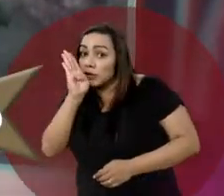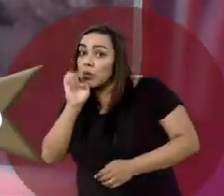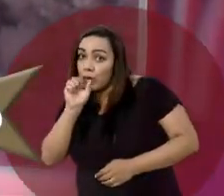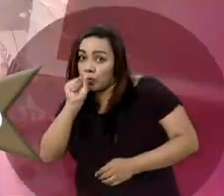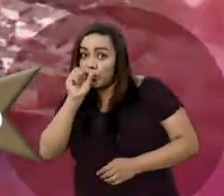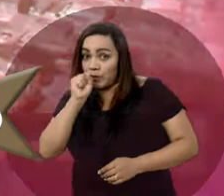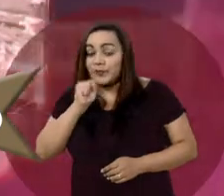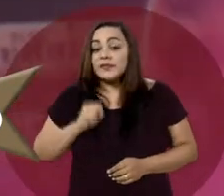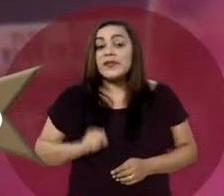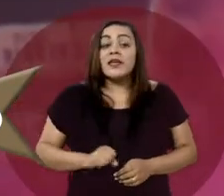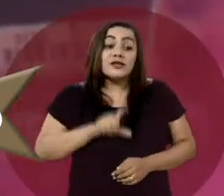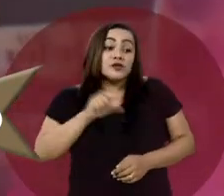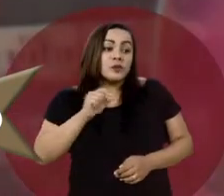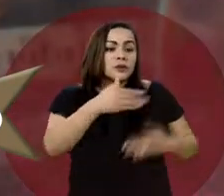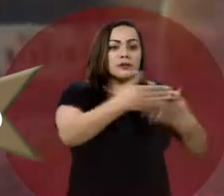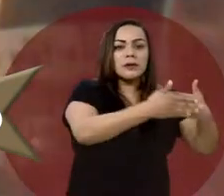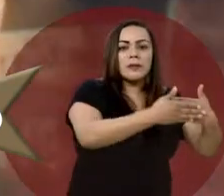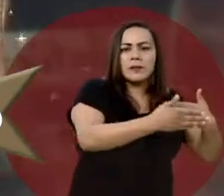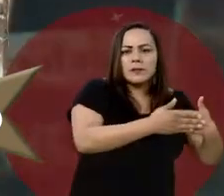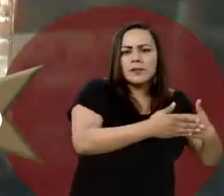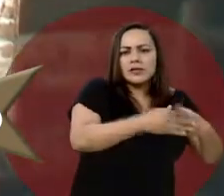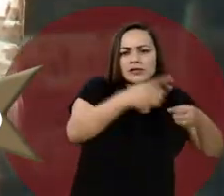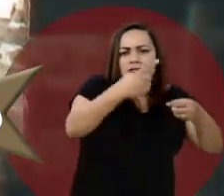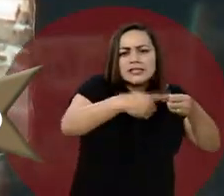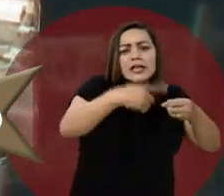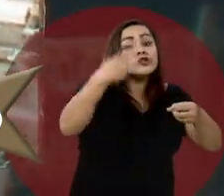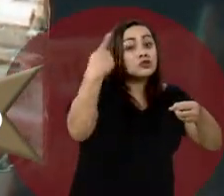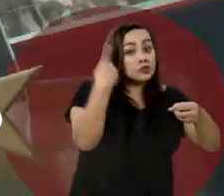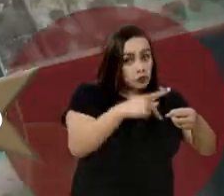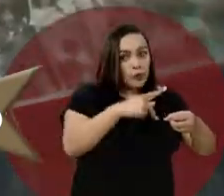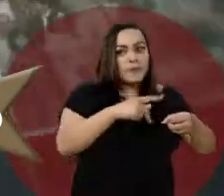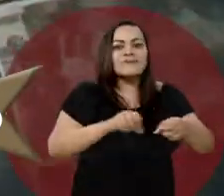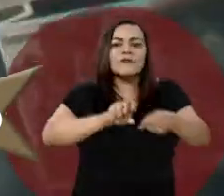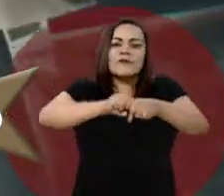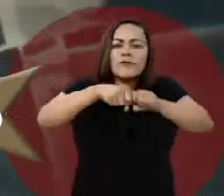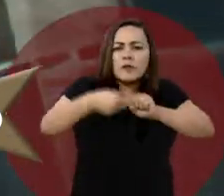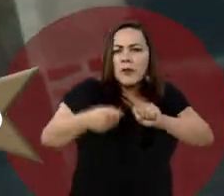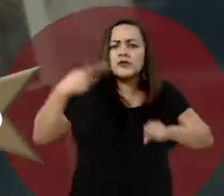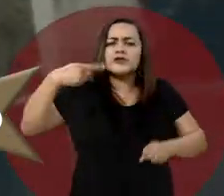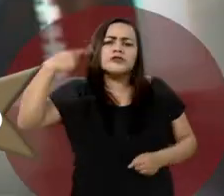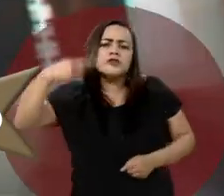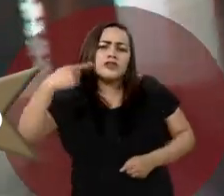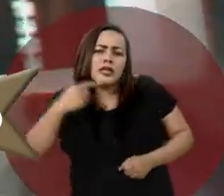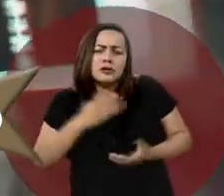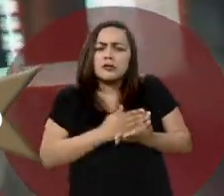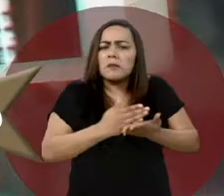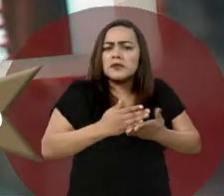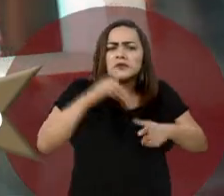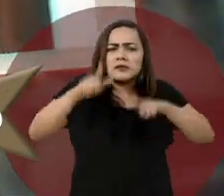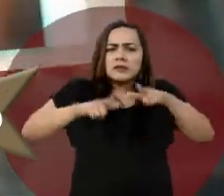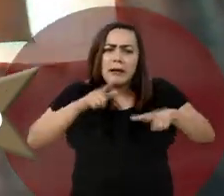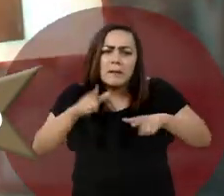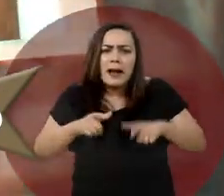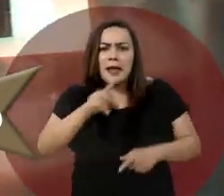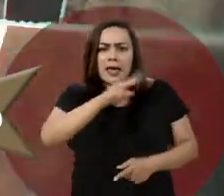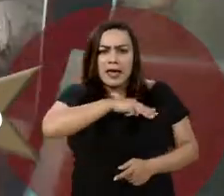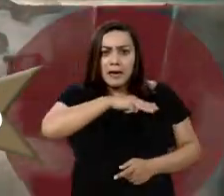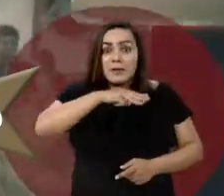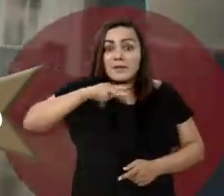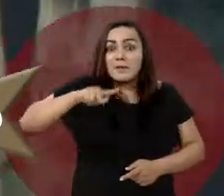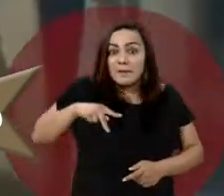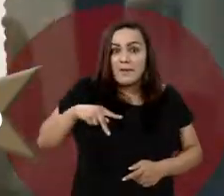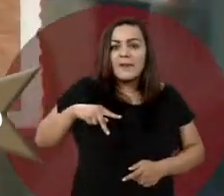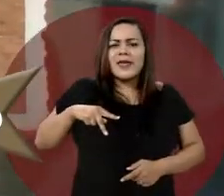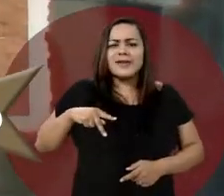Bebedouro, Machado escolheu Ribeirão Preto como sua cidade. Formou-se em Direito e ingressou no Ministério